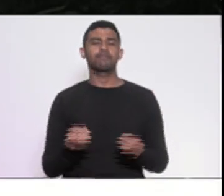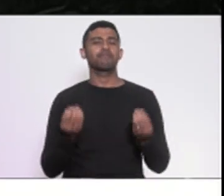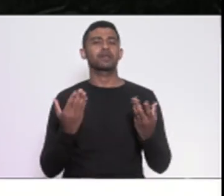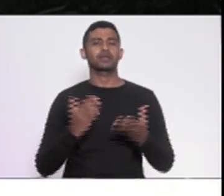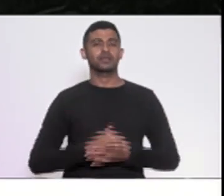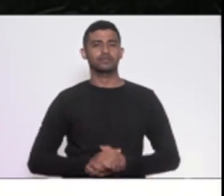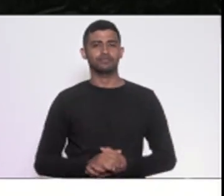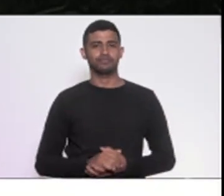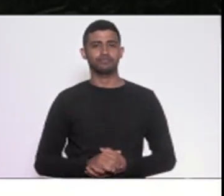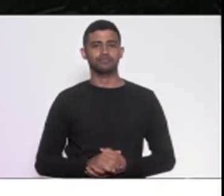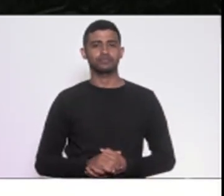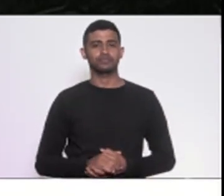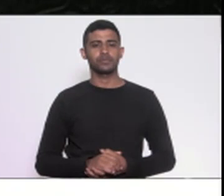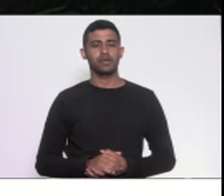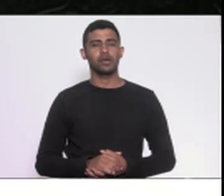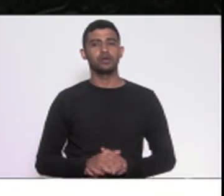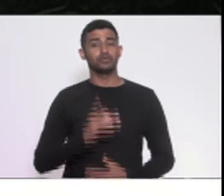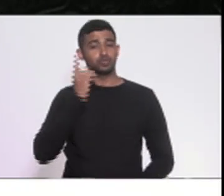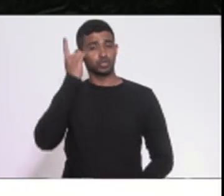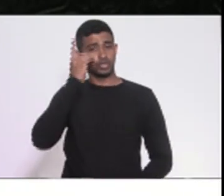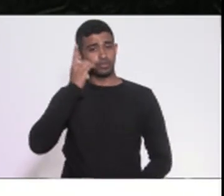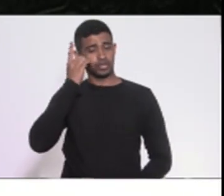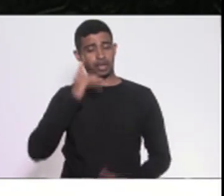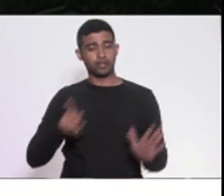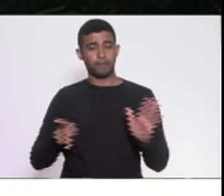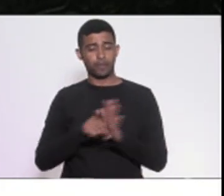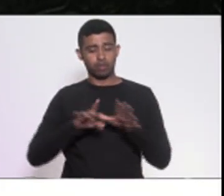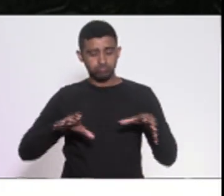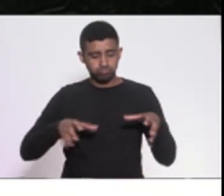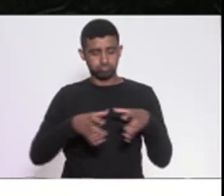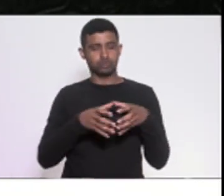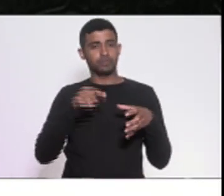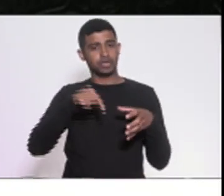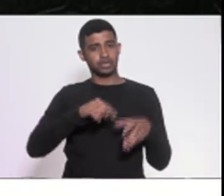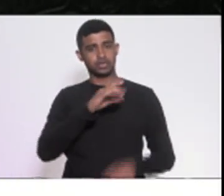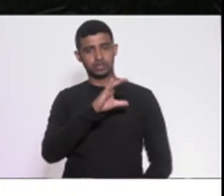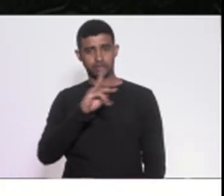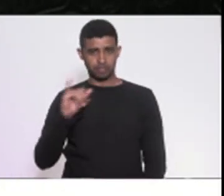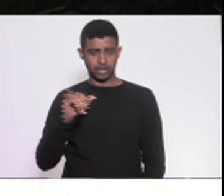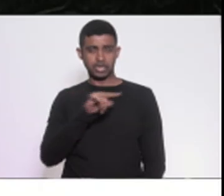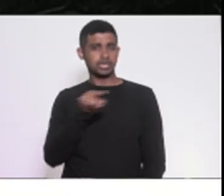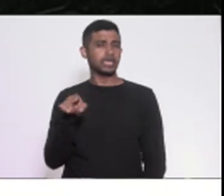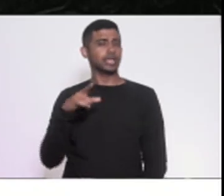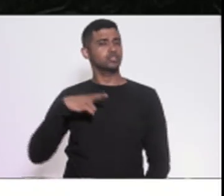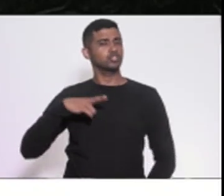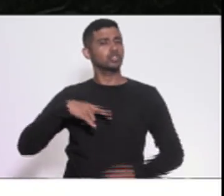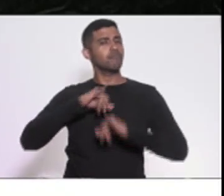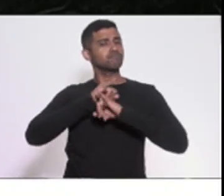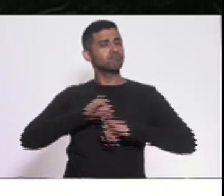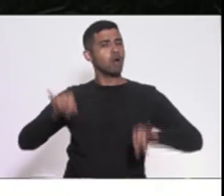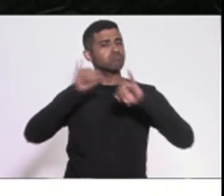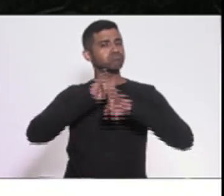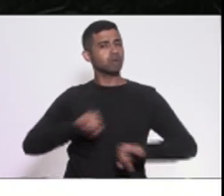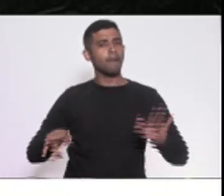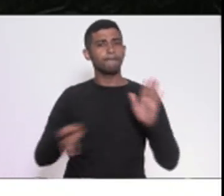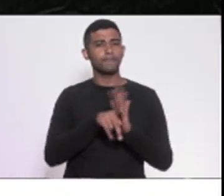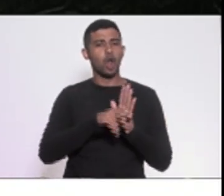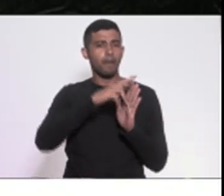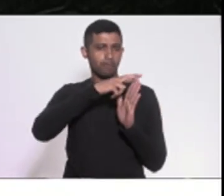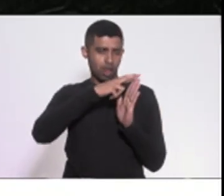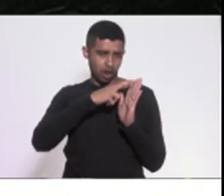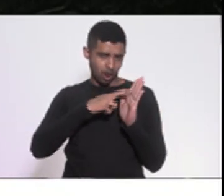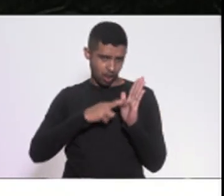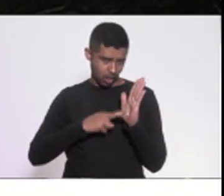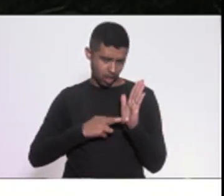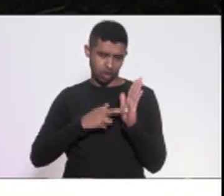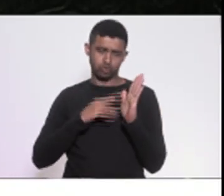os deputados que integram a CPI possam ter notícia do conteúdo total do relatório,